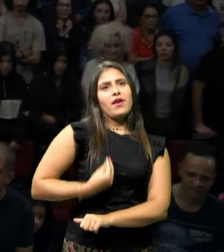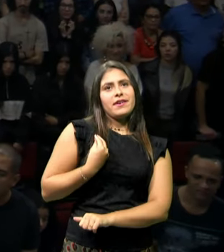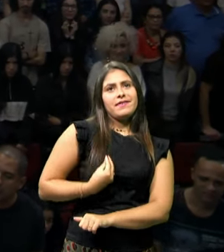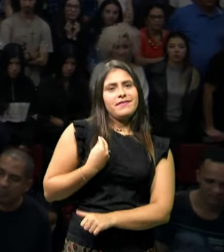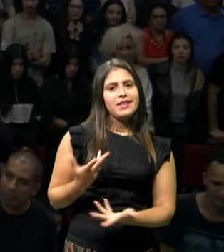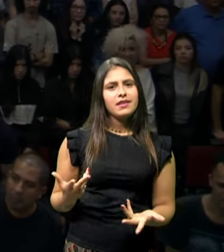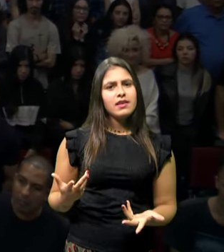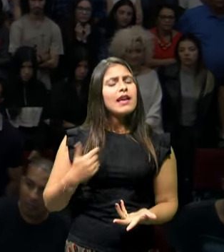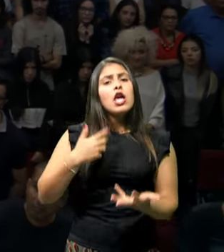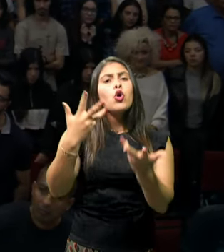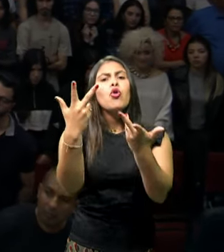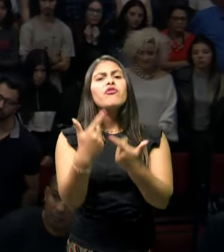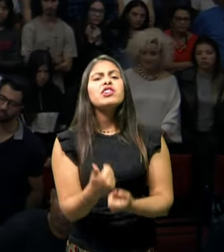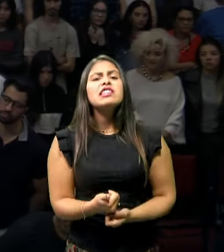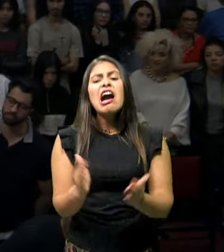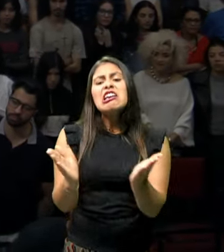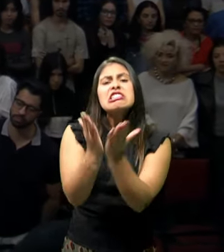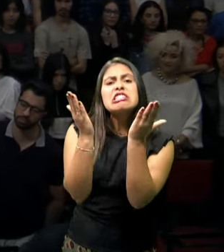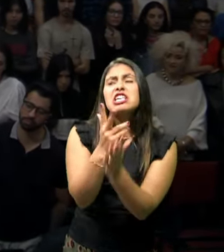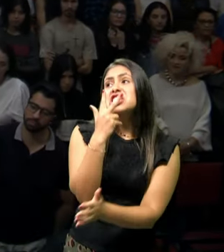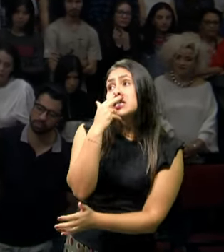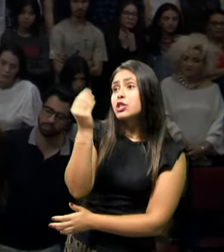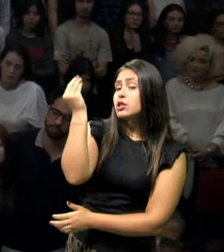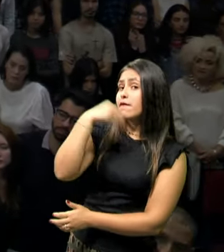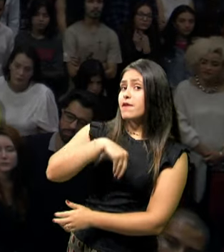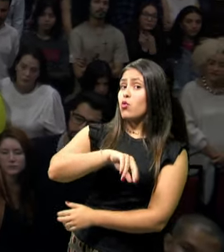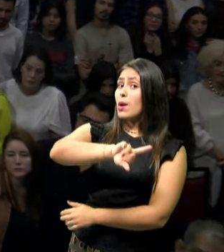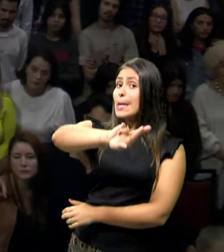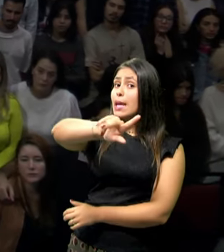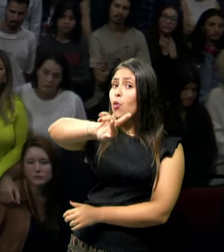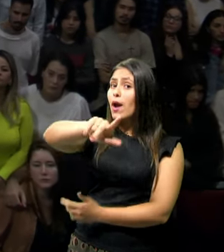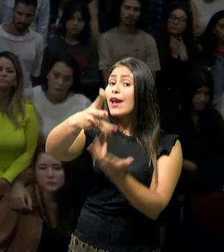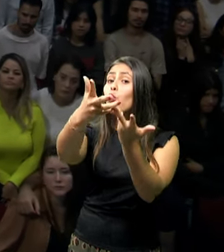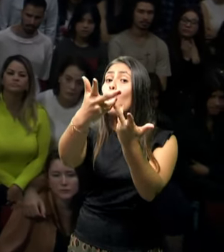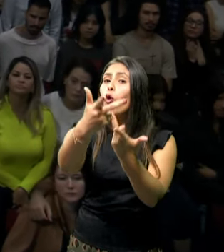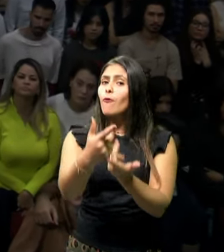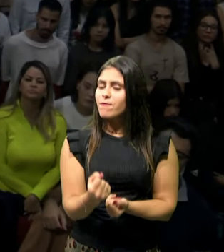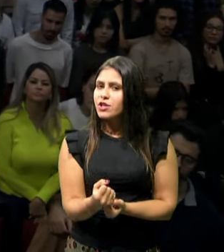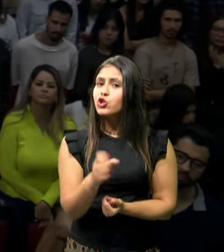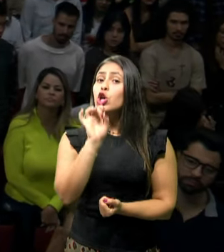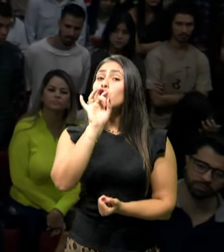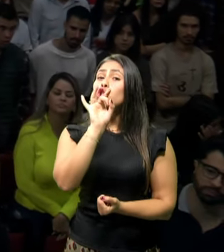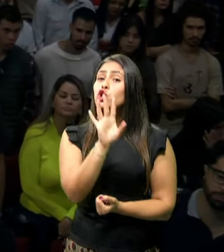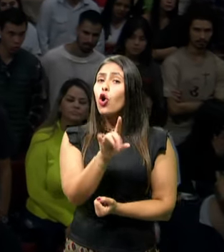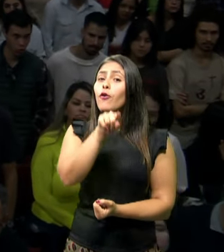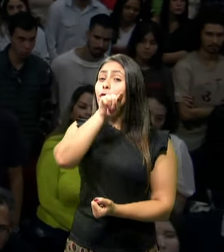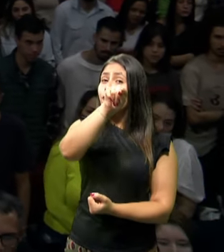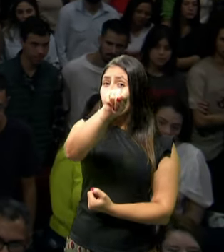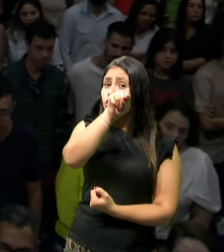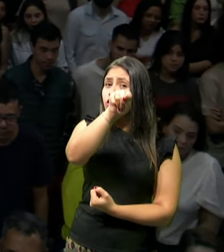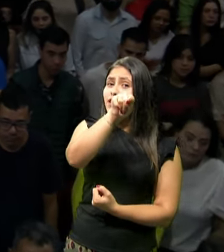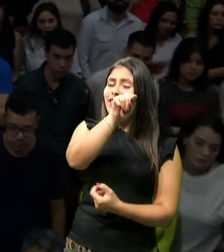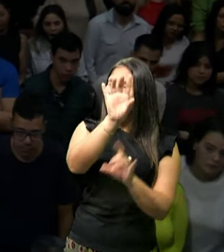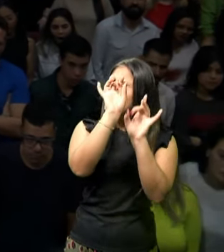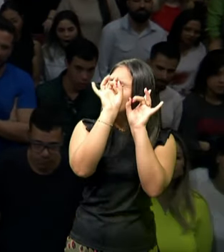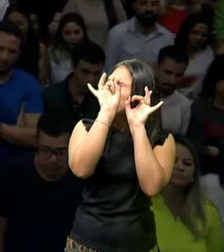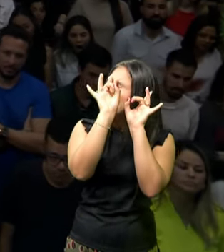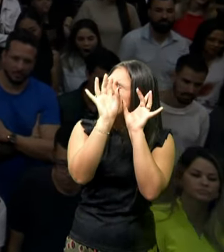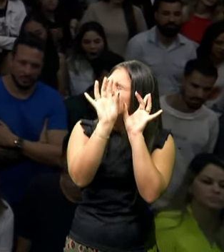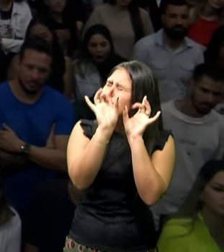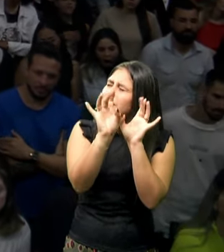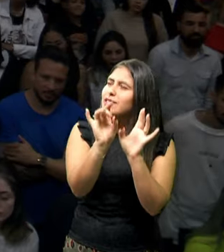Não estou fazendo convite para crente que acha que está fraco. Eu quero convidar aqui para eu fazer uma oração por você, querido amigo,